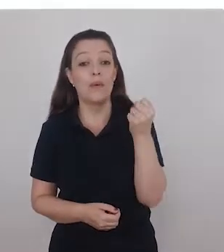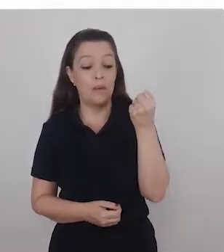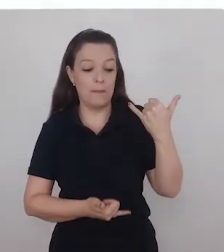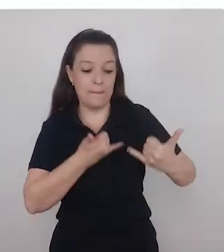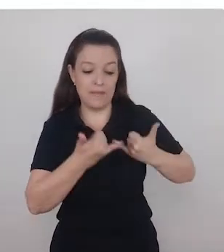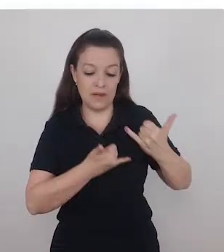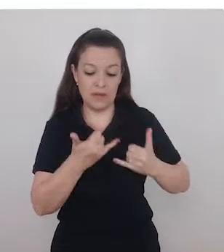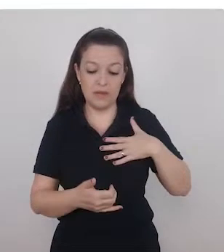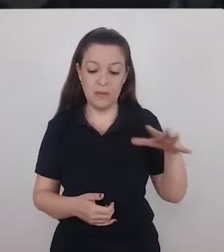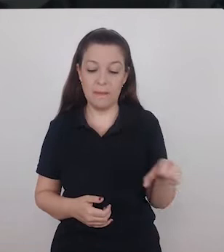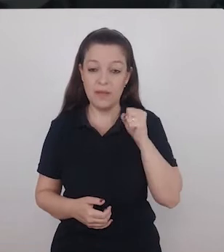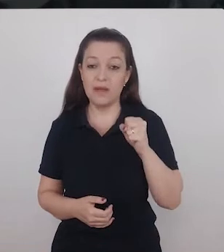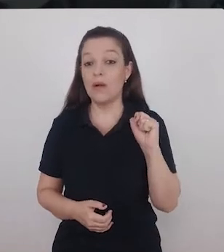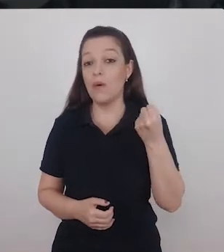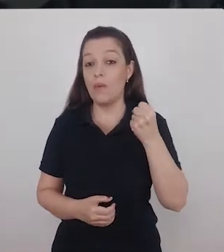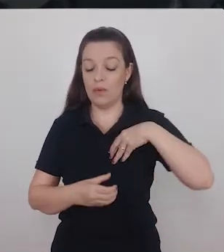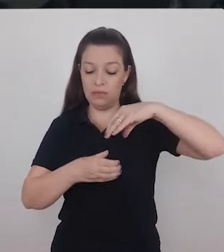então 8 tampinhas.